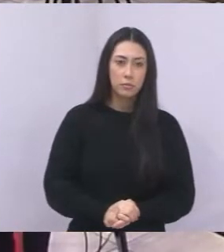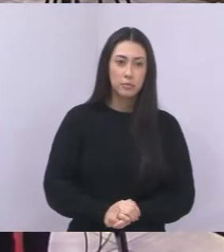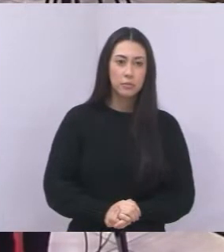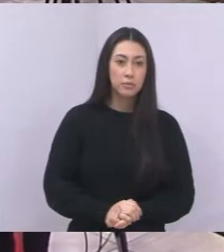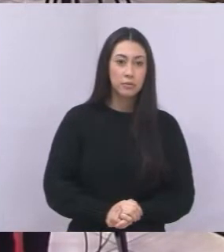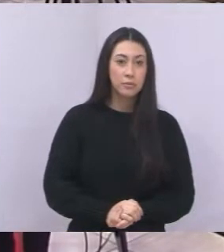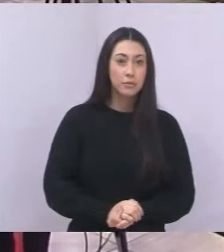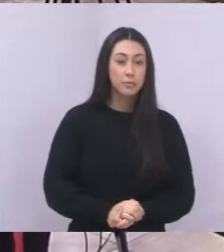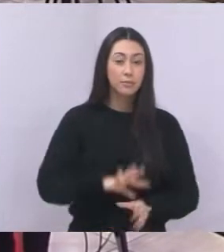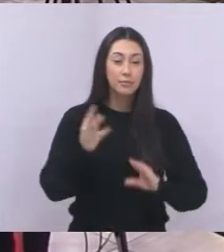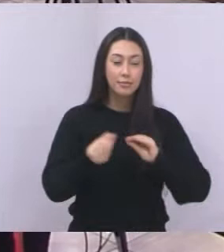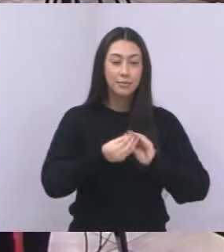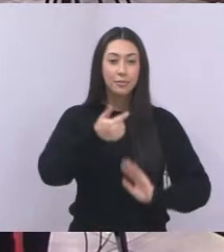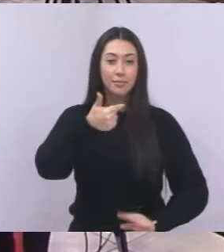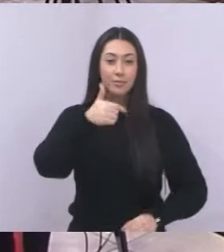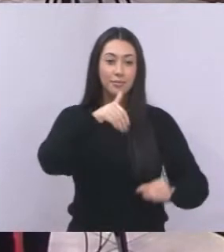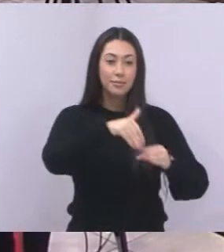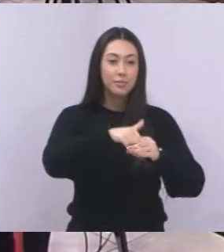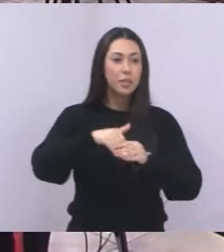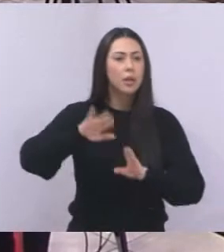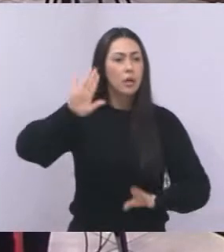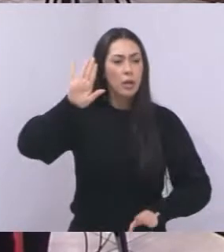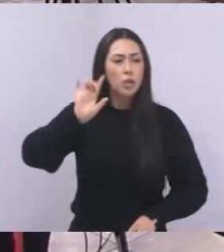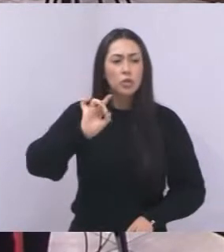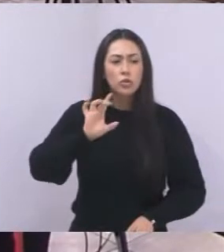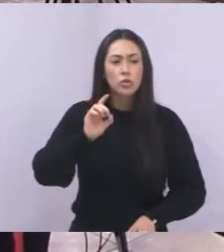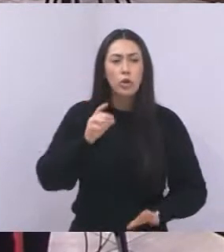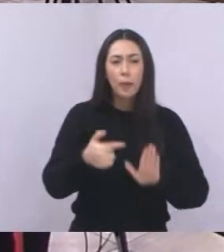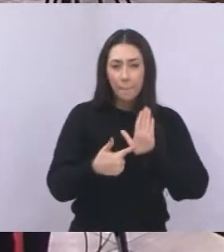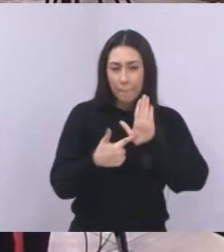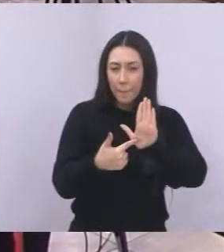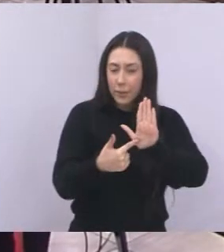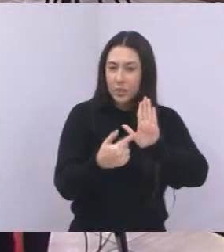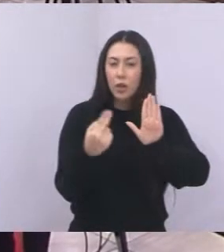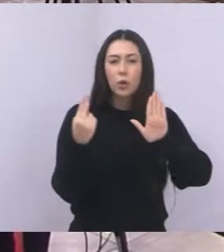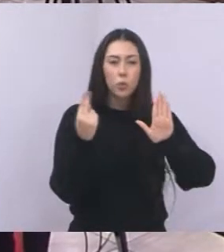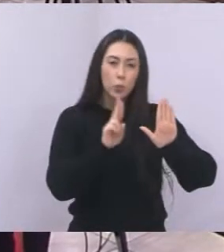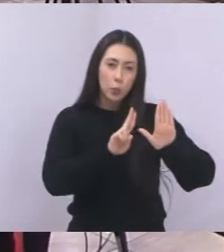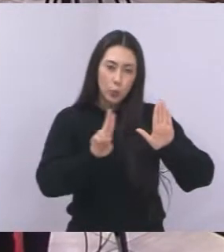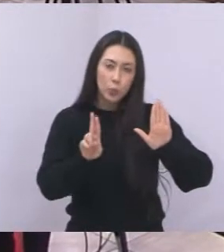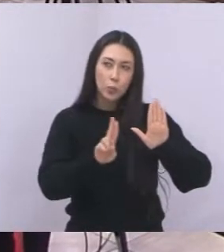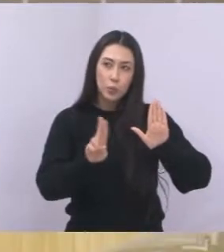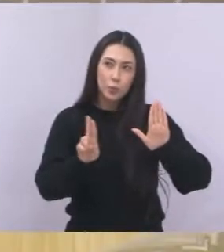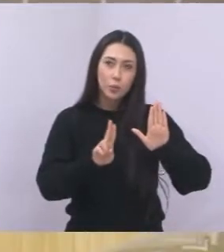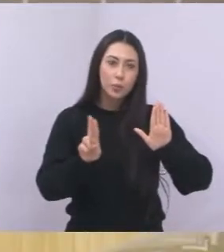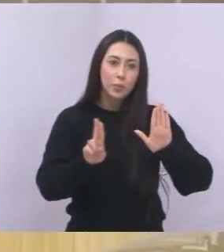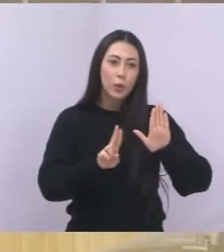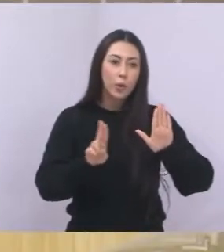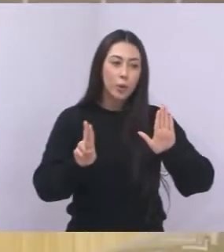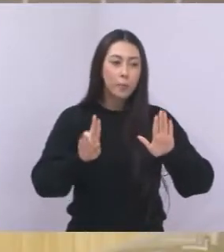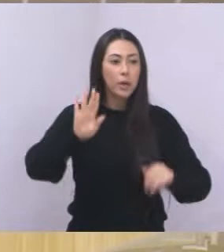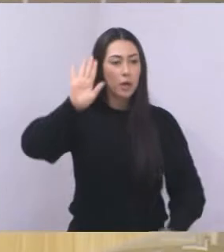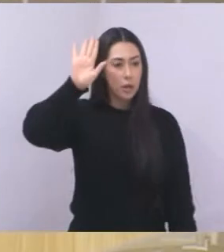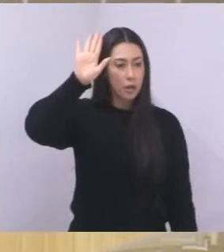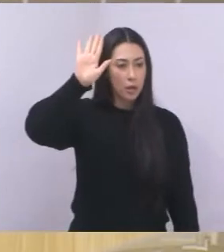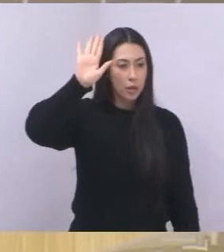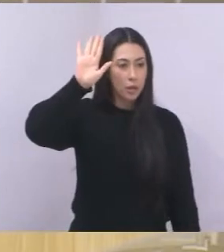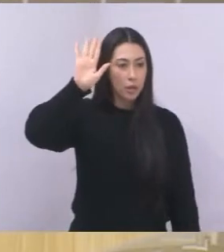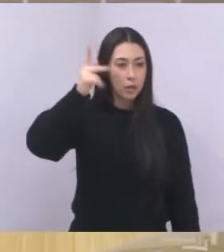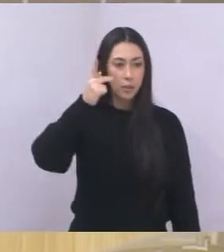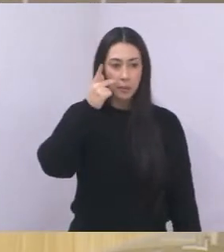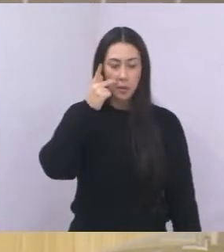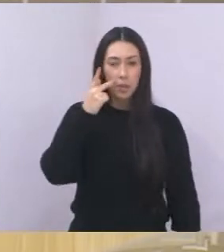A emenda número 2 está em votação. Deixa eu mencionar os nomes também aqui, desculpa. Deixa eu mencionar os nomes aqui. Vereador Paulinho,